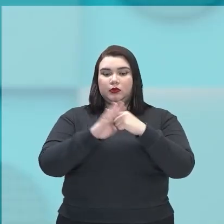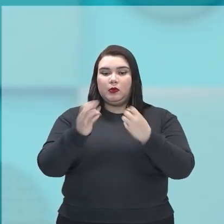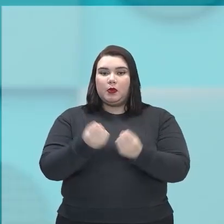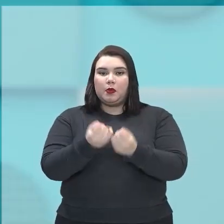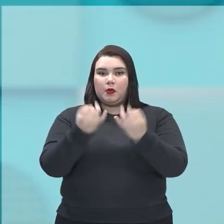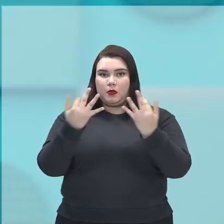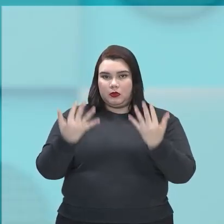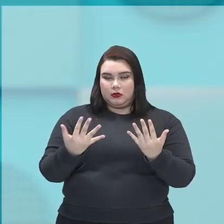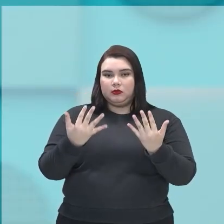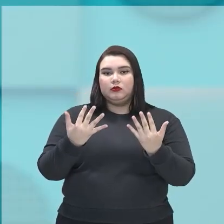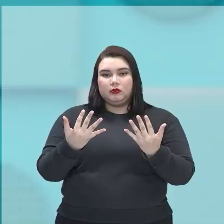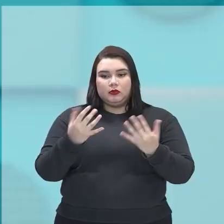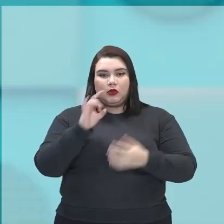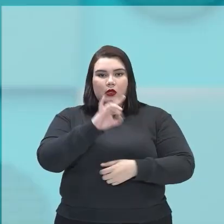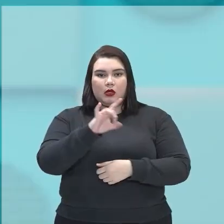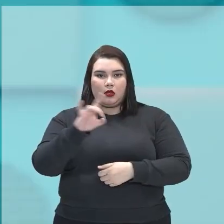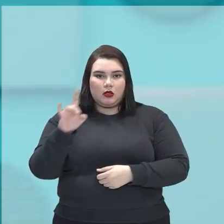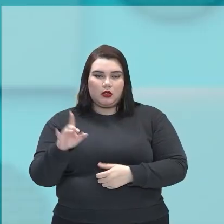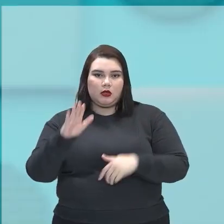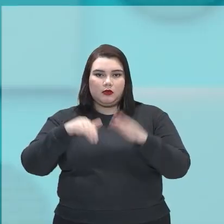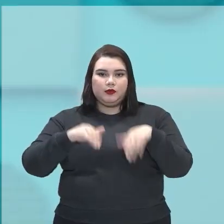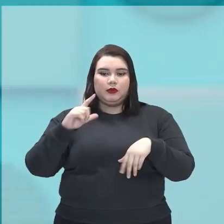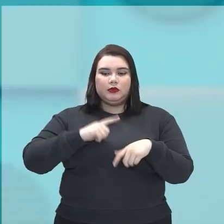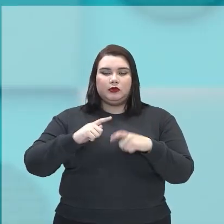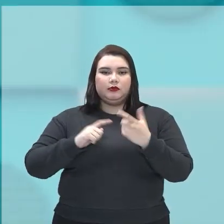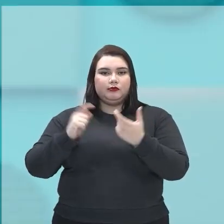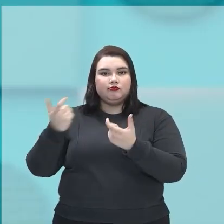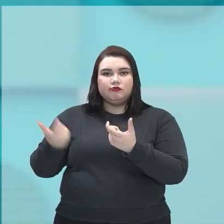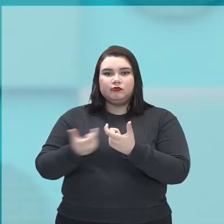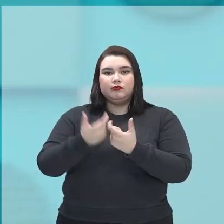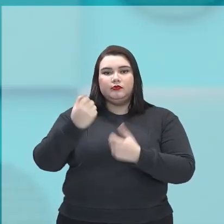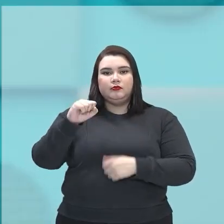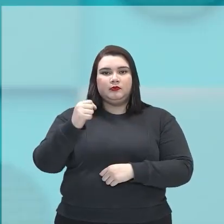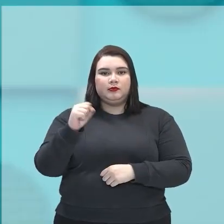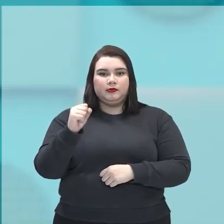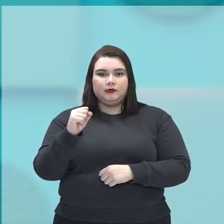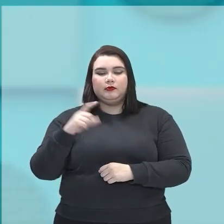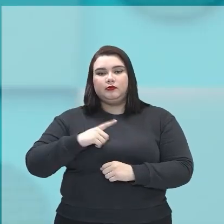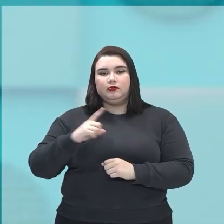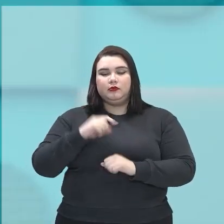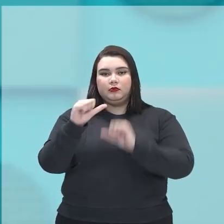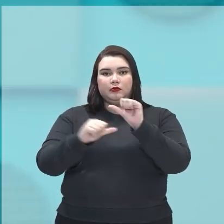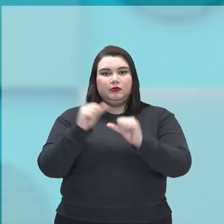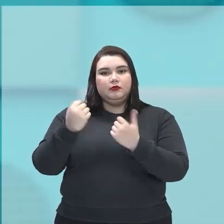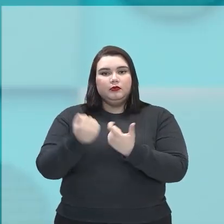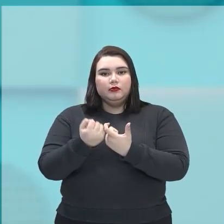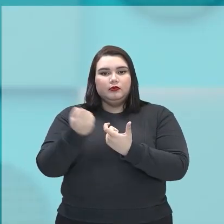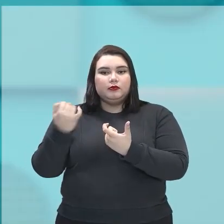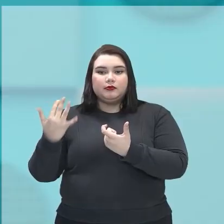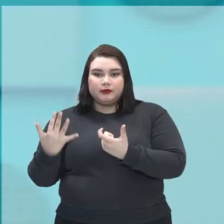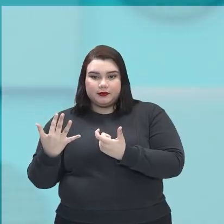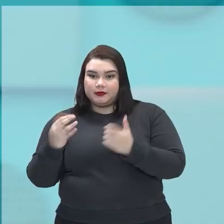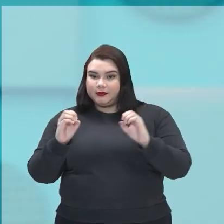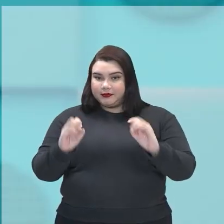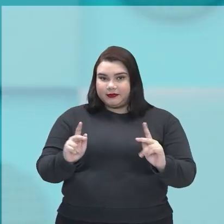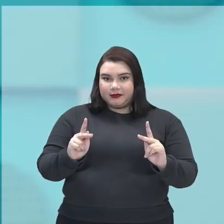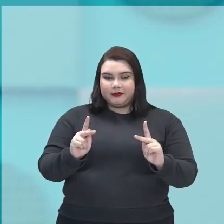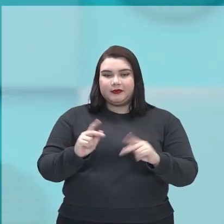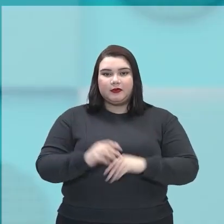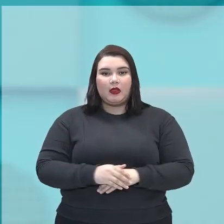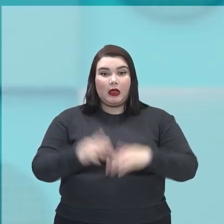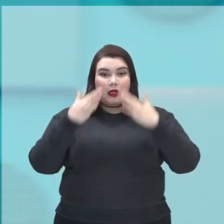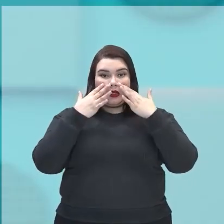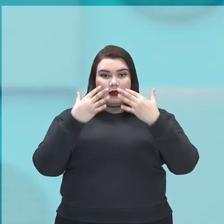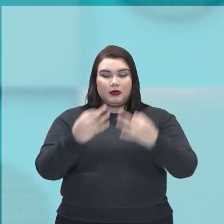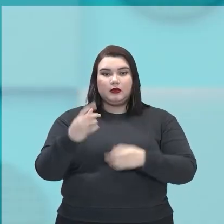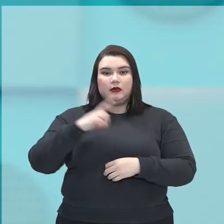individualmente e, na maioria das vezes, recebem um Szinho para serem flexionados para o plural, ok? Preste atenção que nós